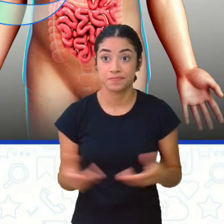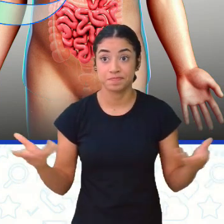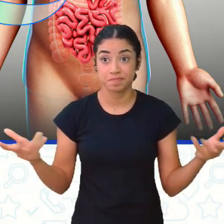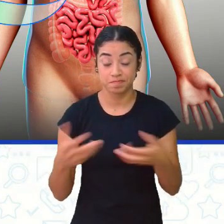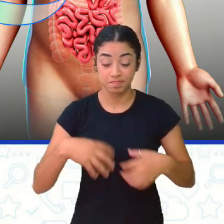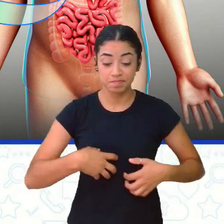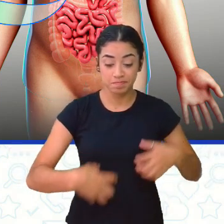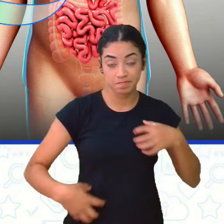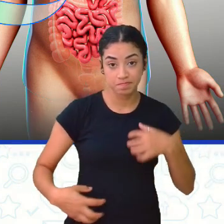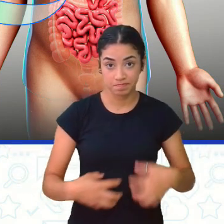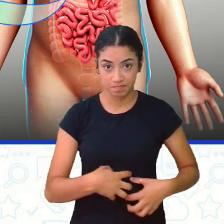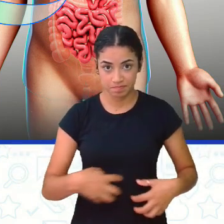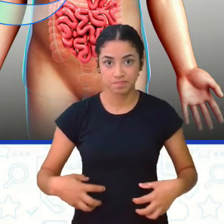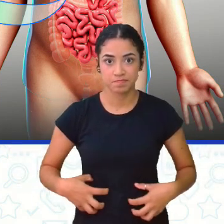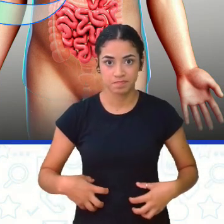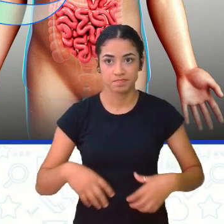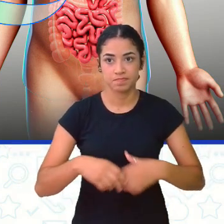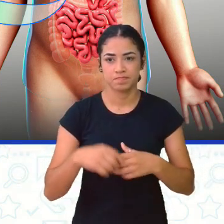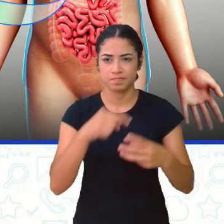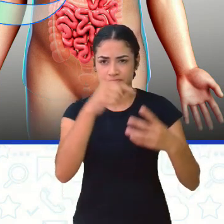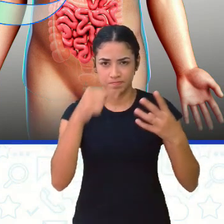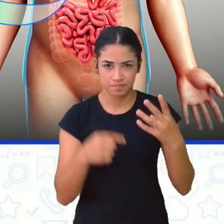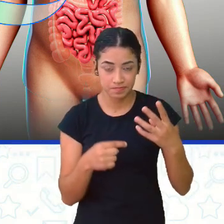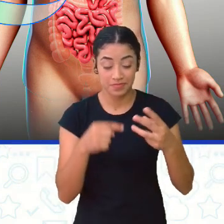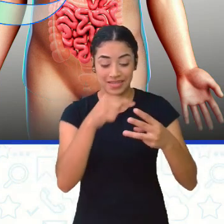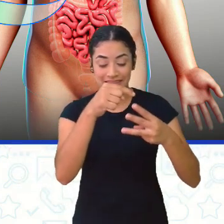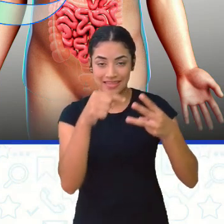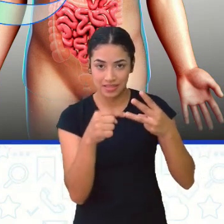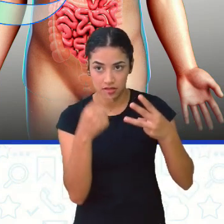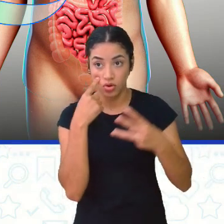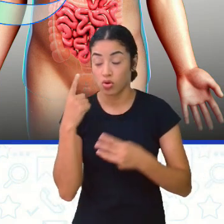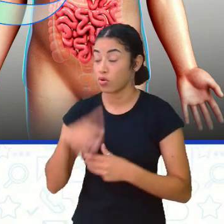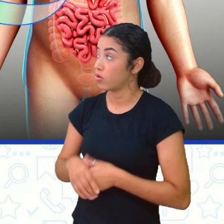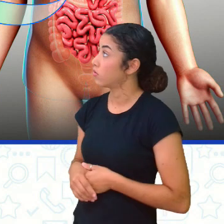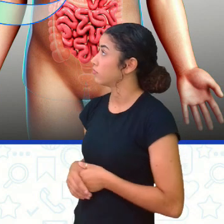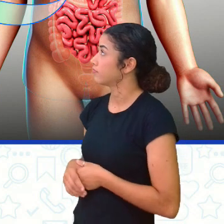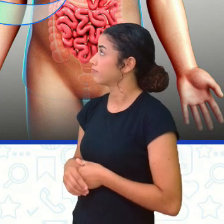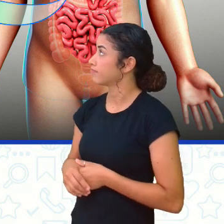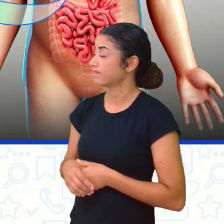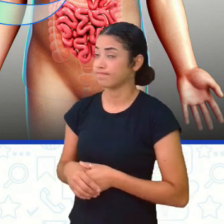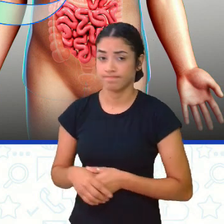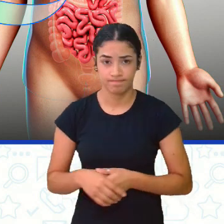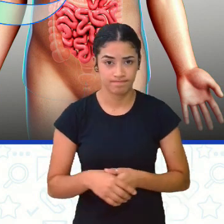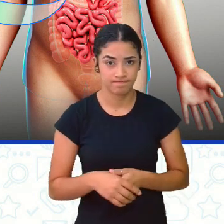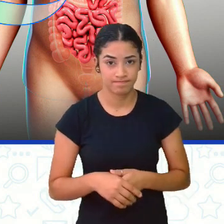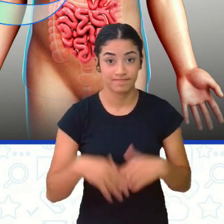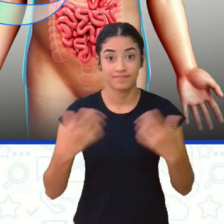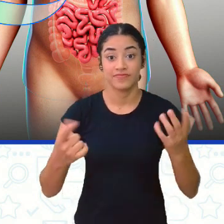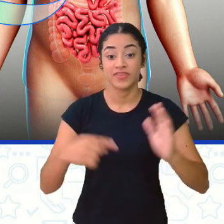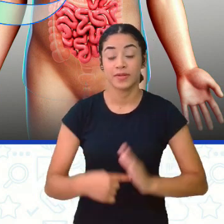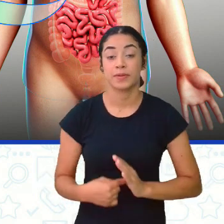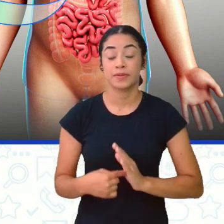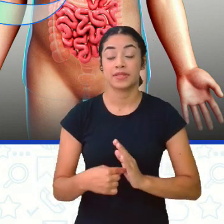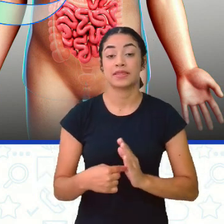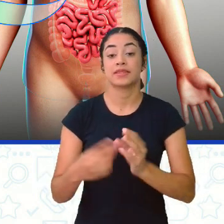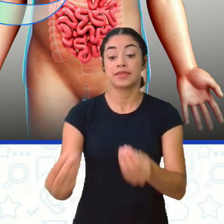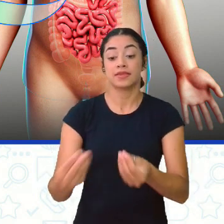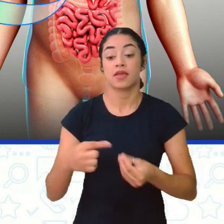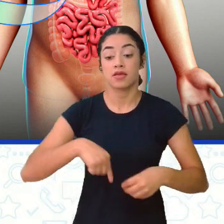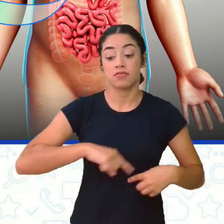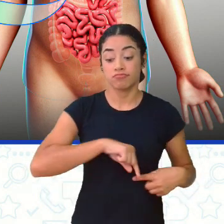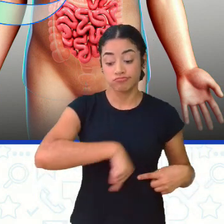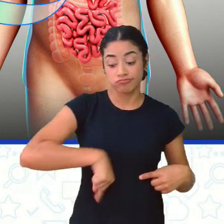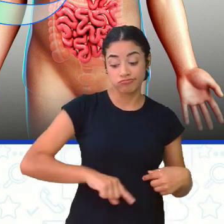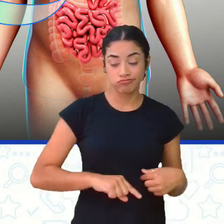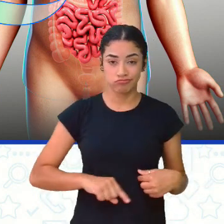questão do fígado, da vesícula e do pâncreas. Então, esses órgãos anexos, eles vão lançar no estômago